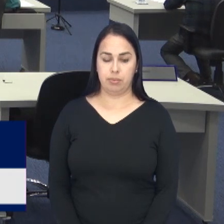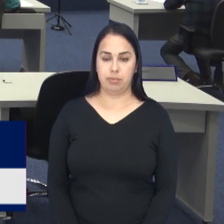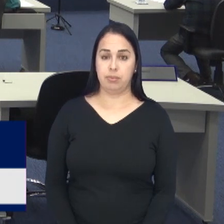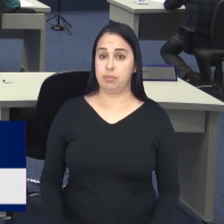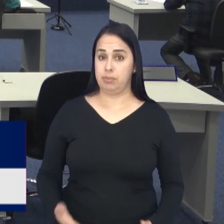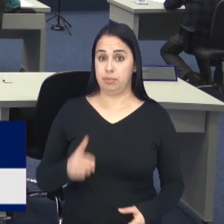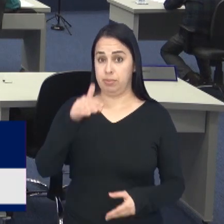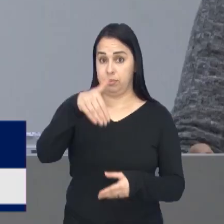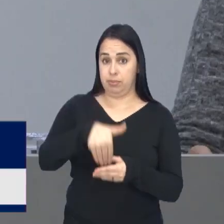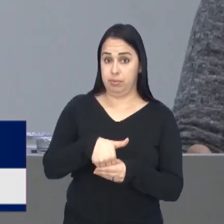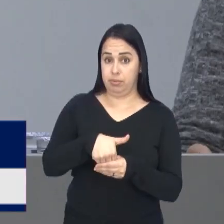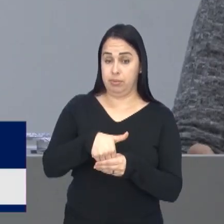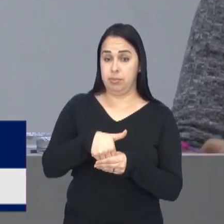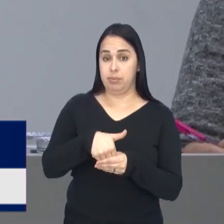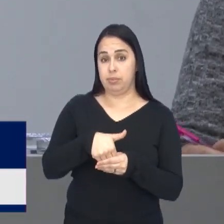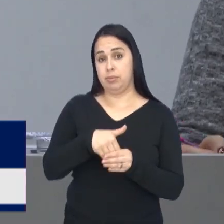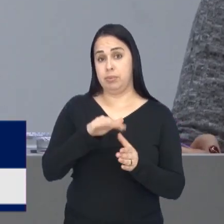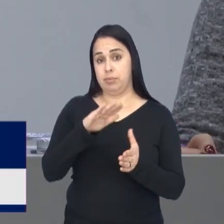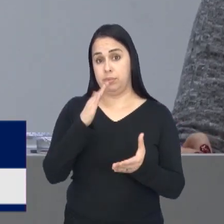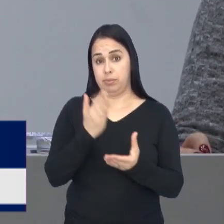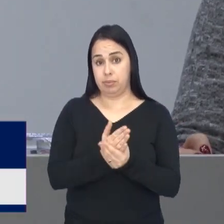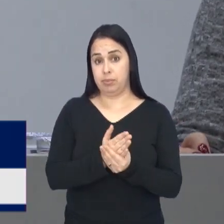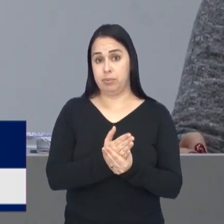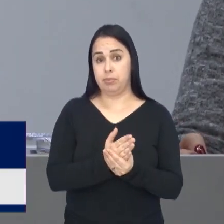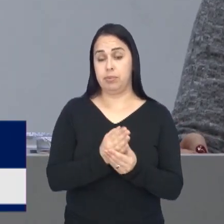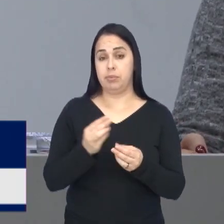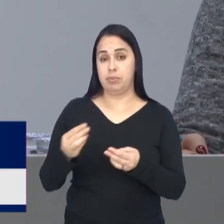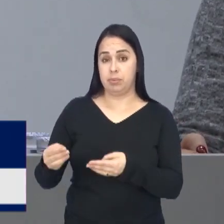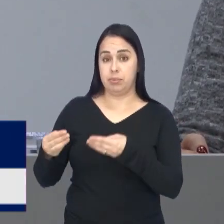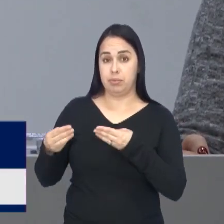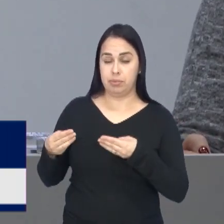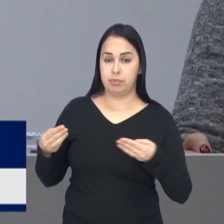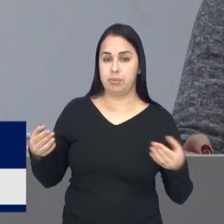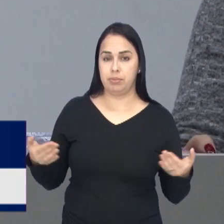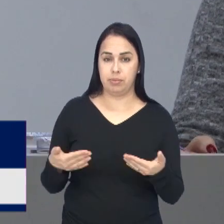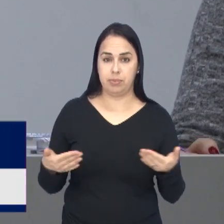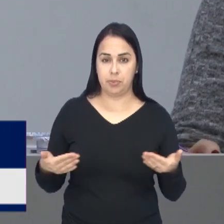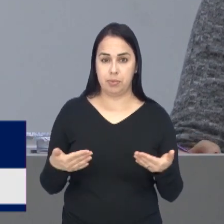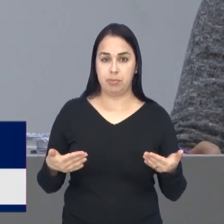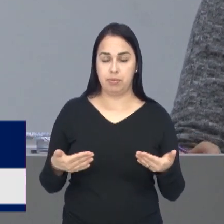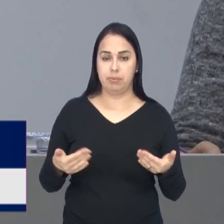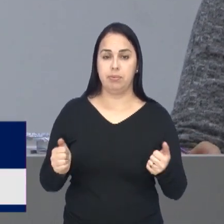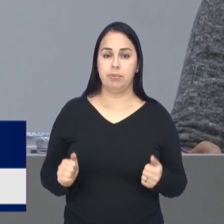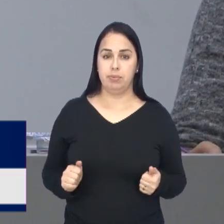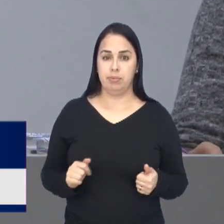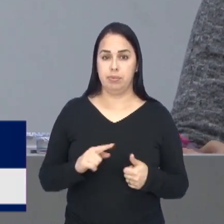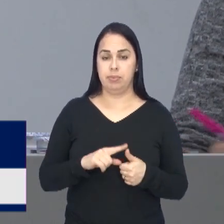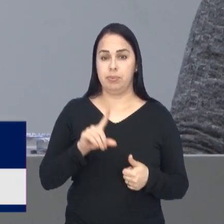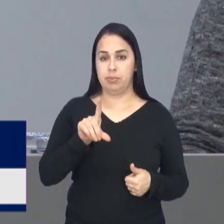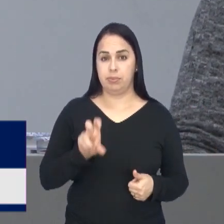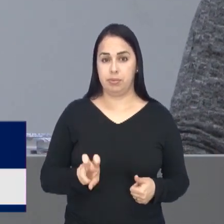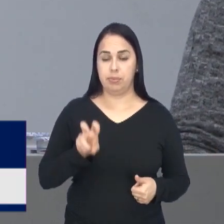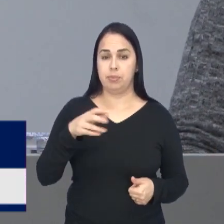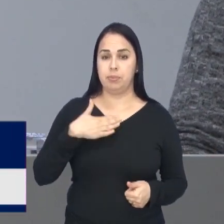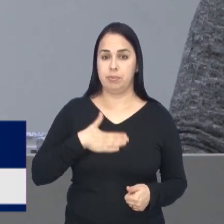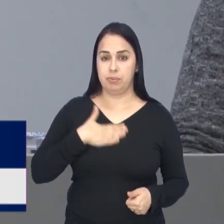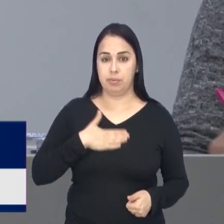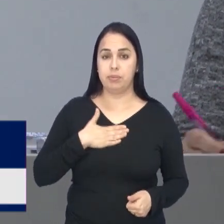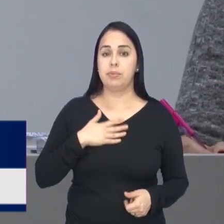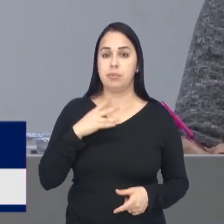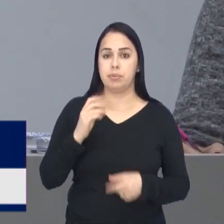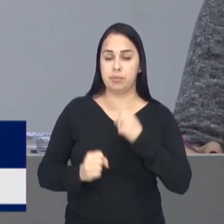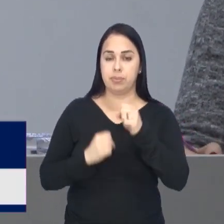Em votação, os requerimentos e as moções constantes na pauta da sessão de hoje, 15 de agosto de